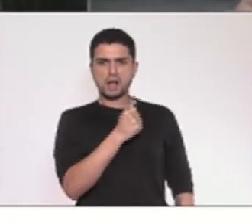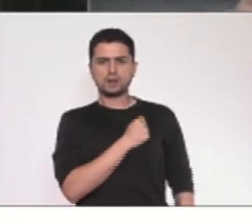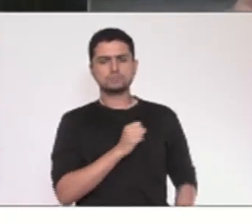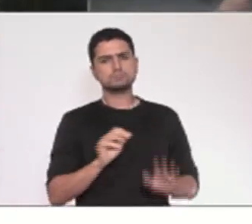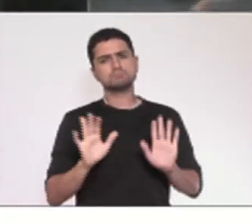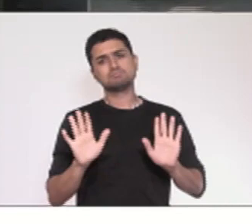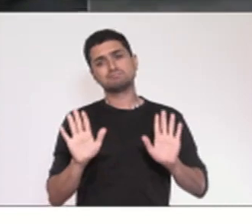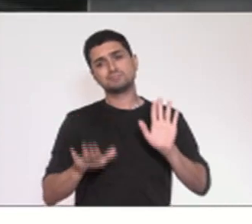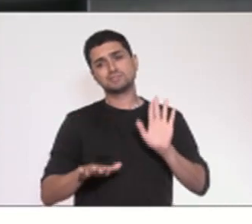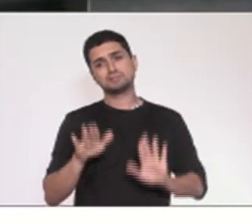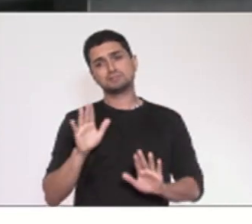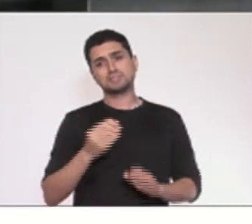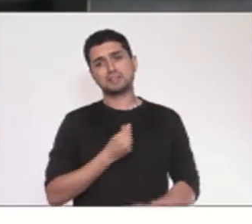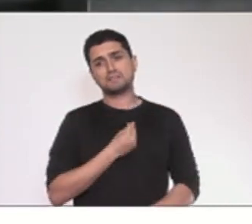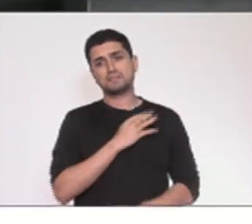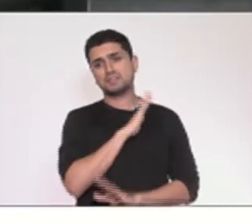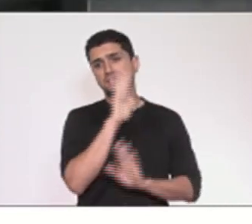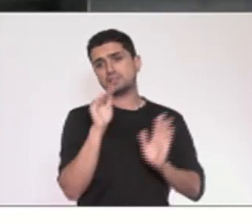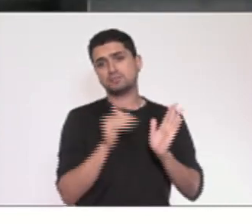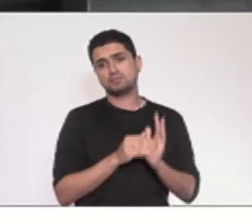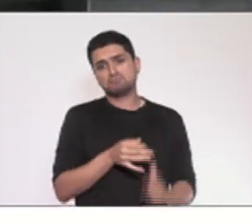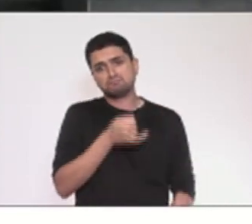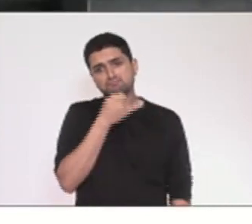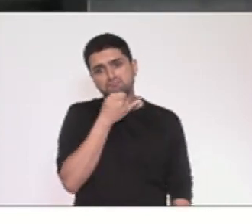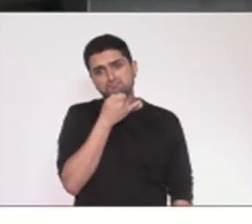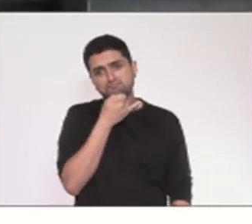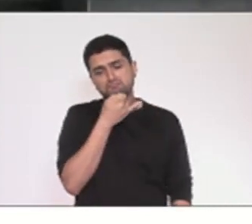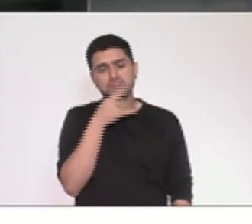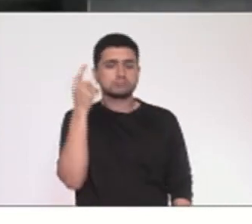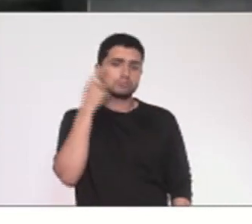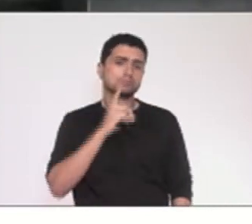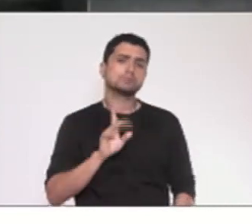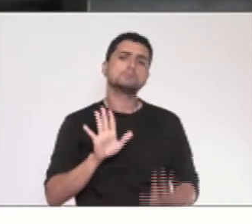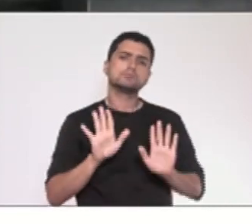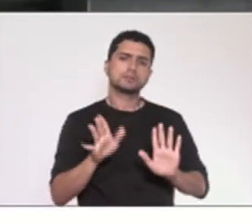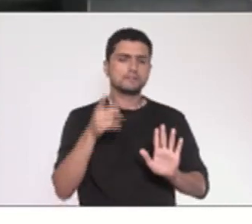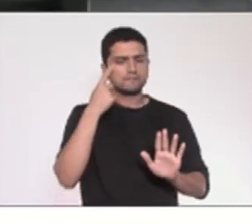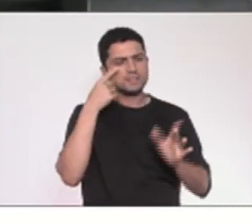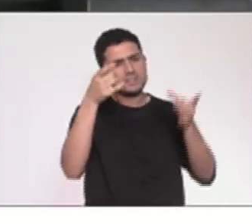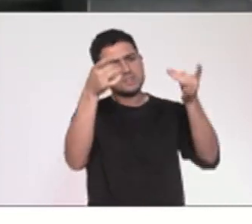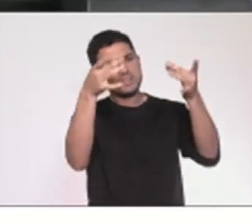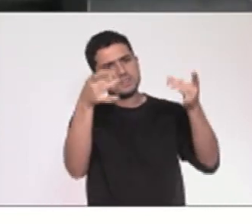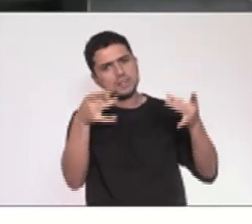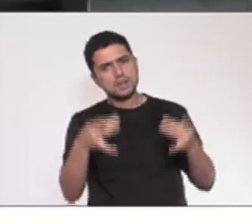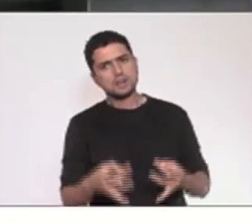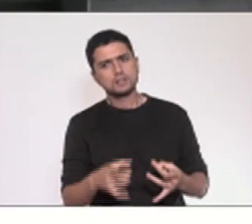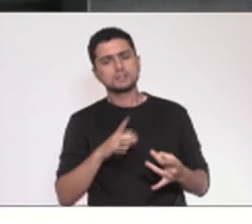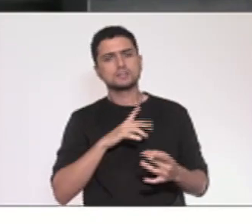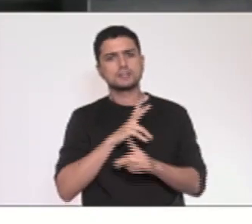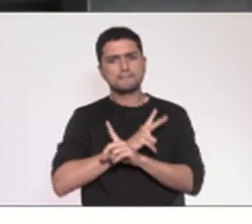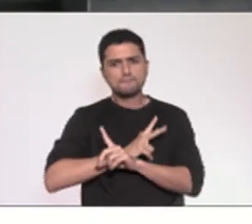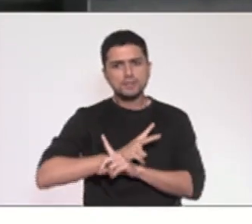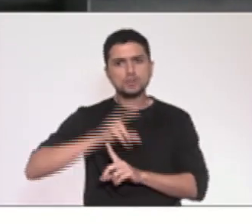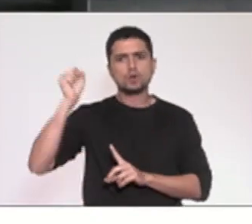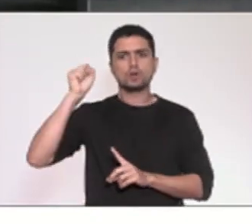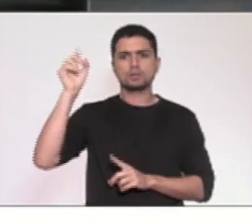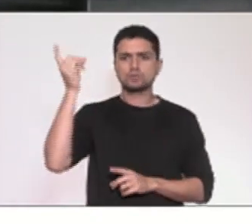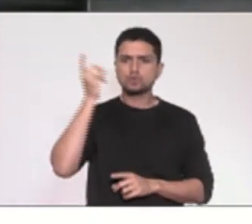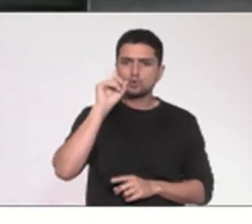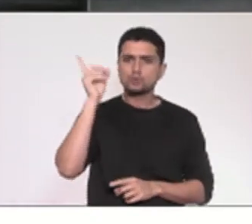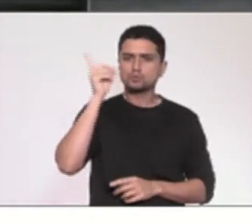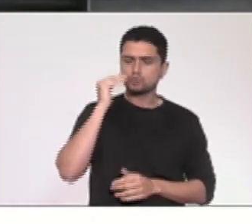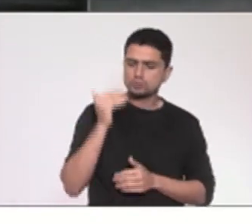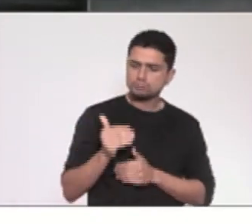uma pessoa triste. Mas aquele que entende a beleza das pequenas vitórias diárias, doutor Marcelo,